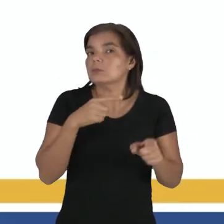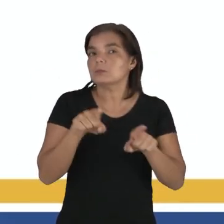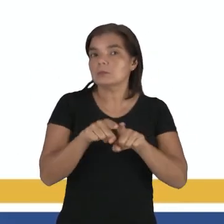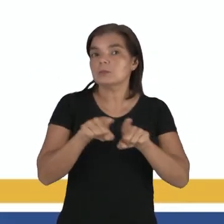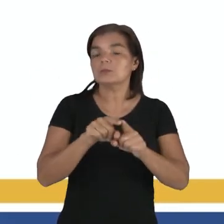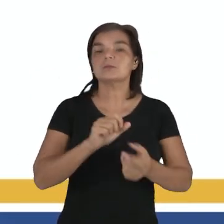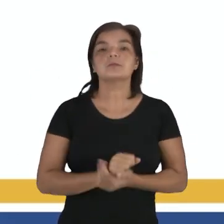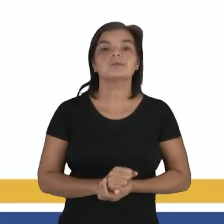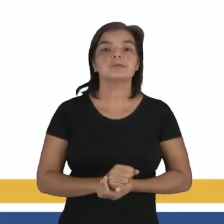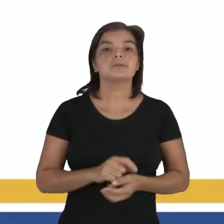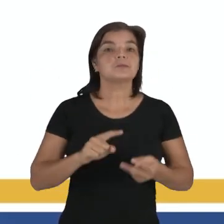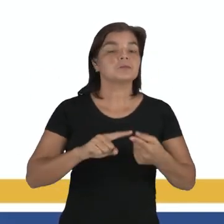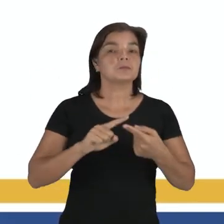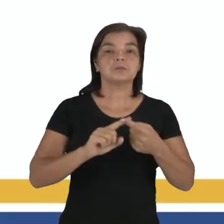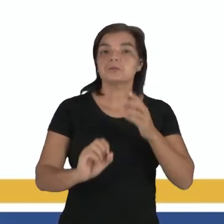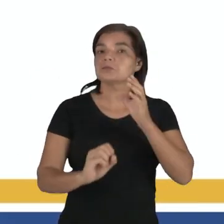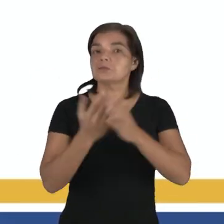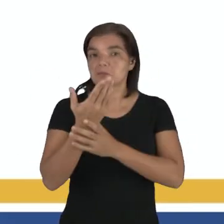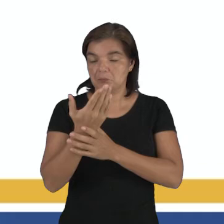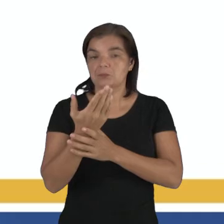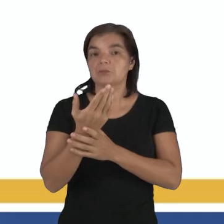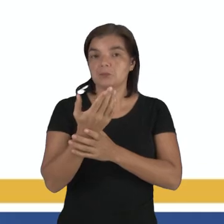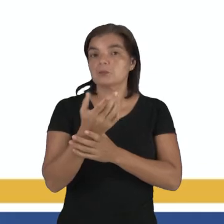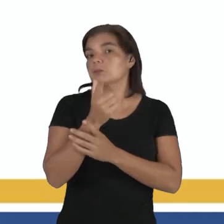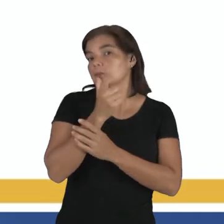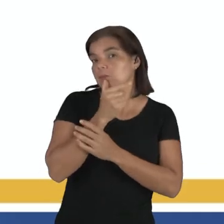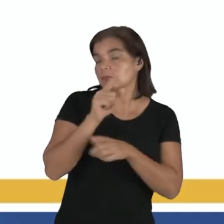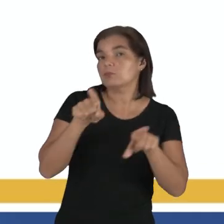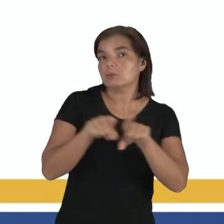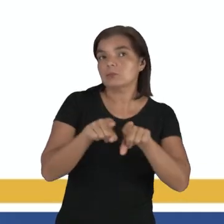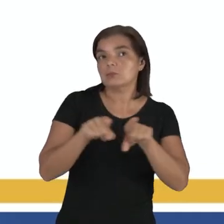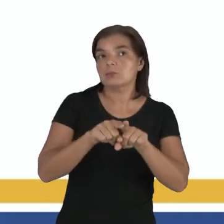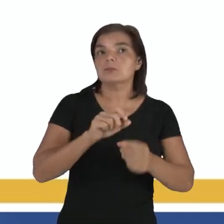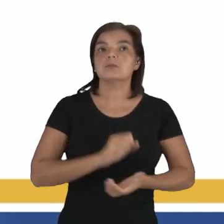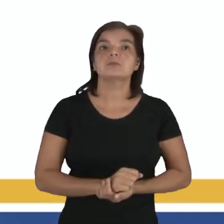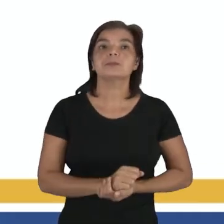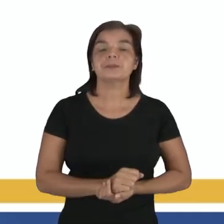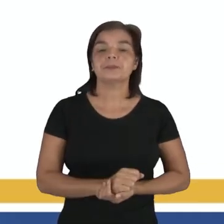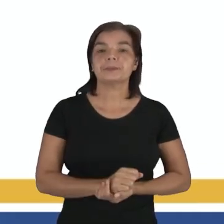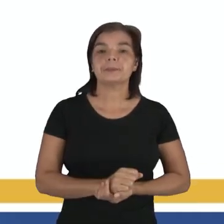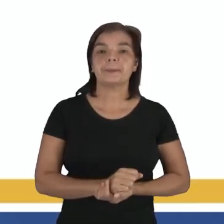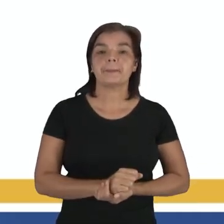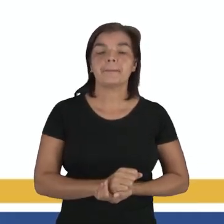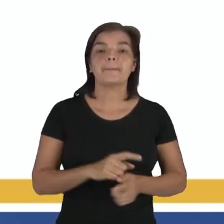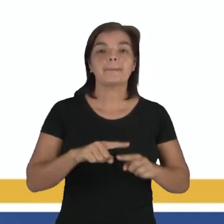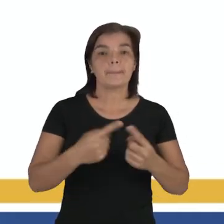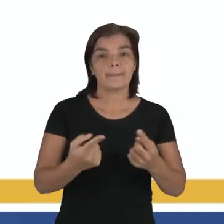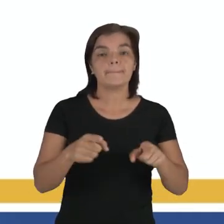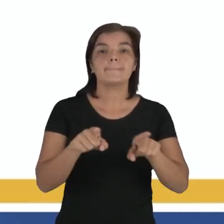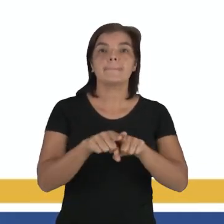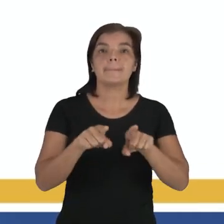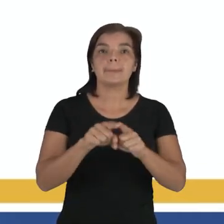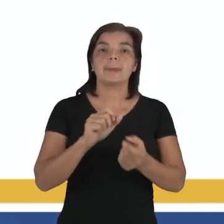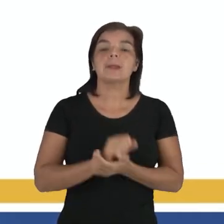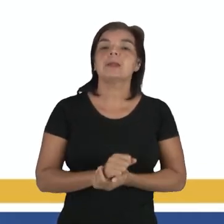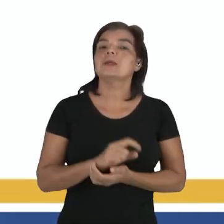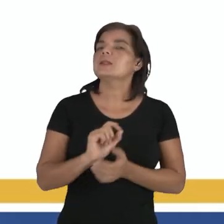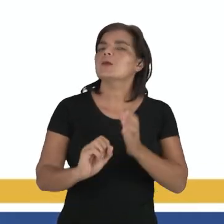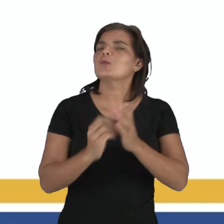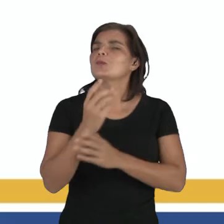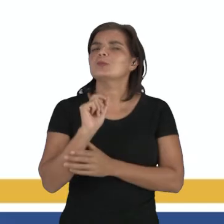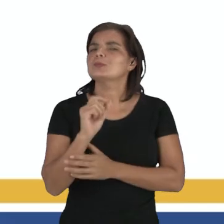condução. Não está ocorrendo no fluido, apesar de ter um material ali para ocorrer essa medida de